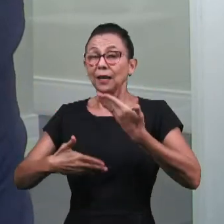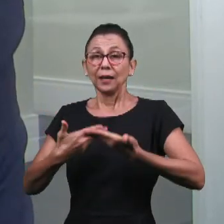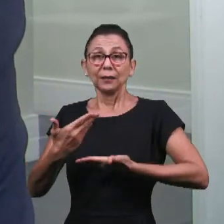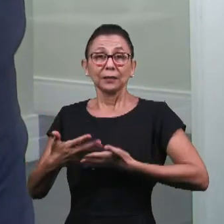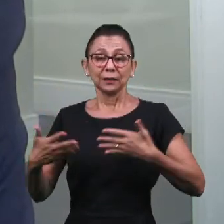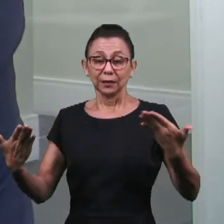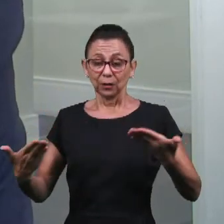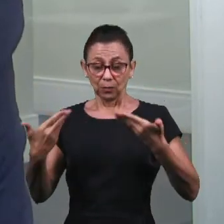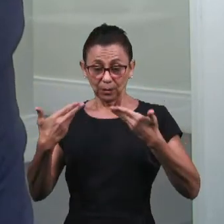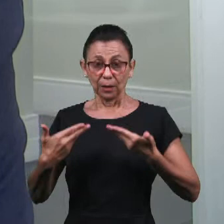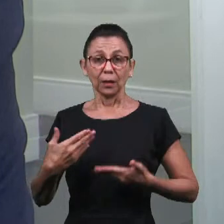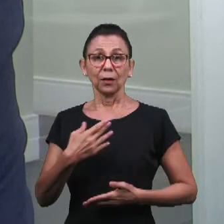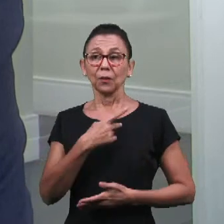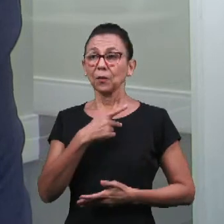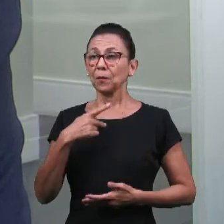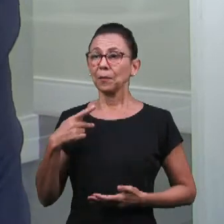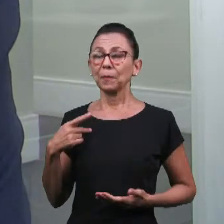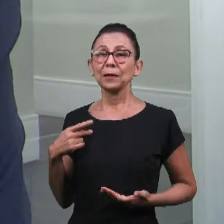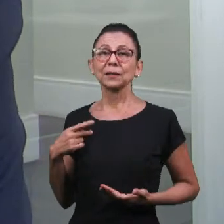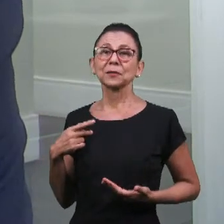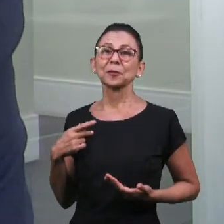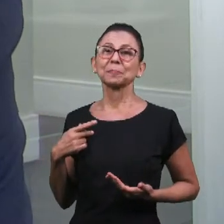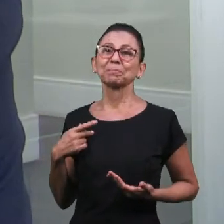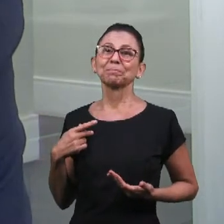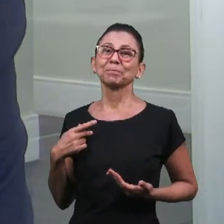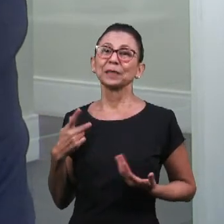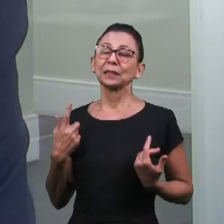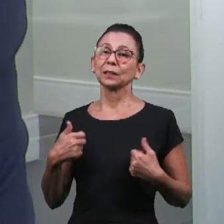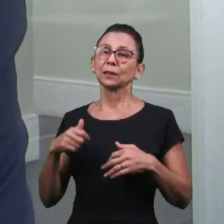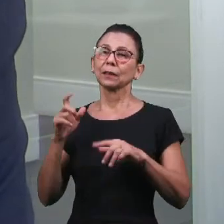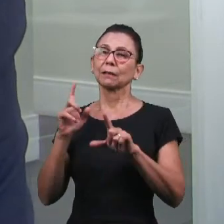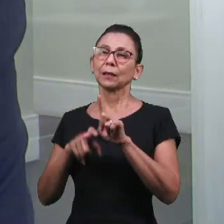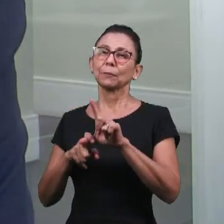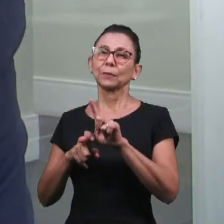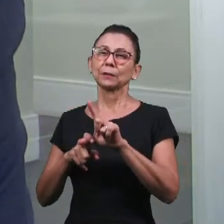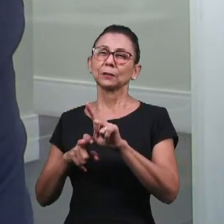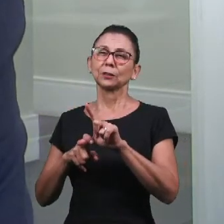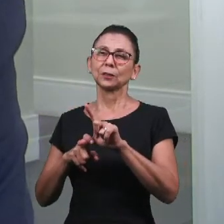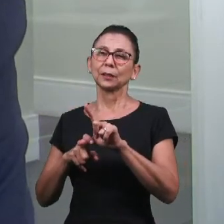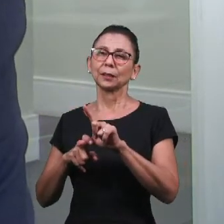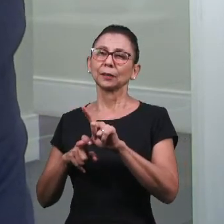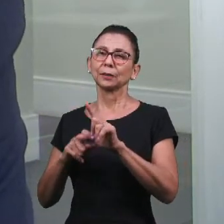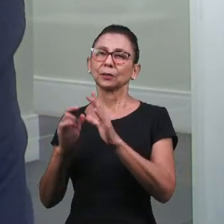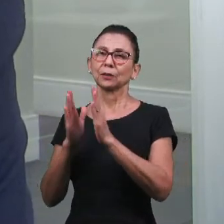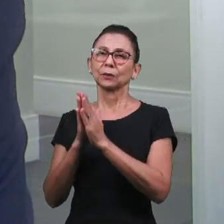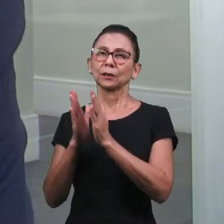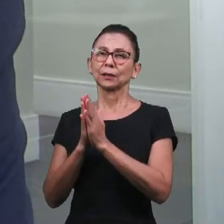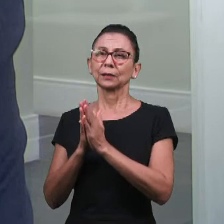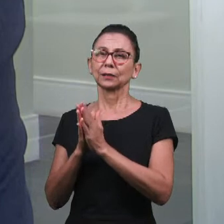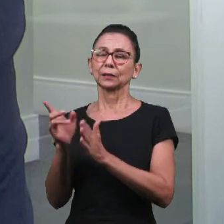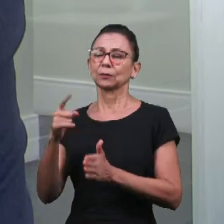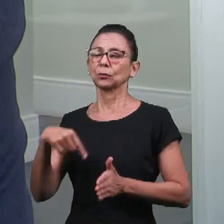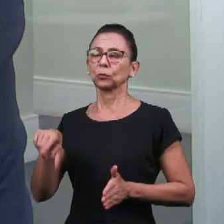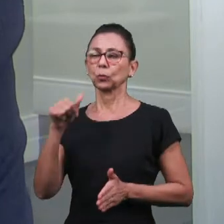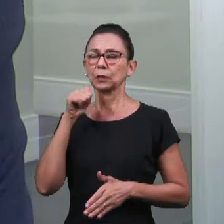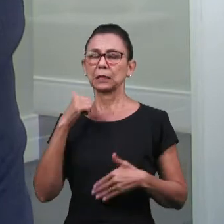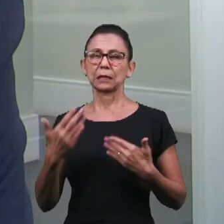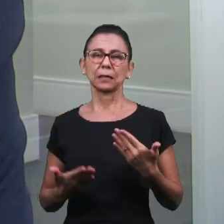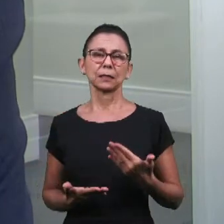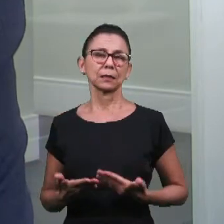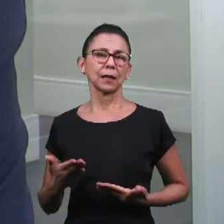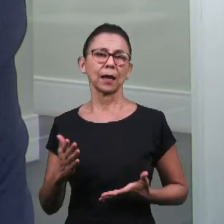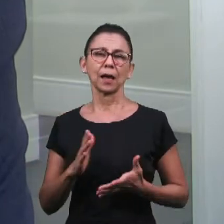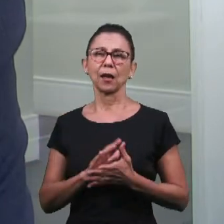a minha dependência então era da oração da igreja. Isso é que eu trabalho com as irmãs na Praia do Canto, as irmãs